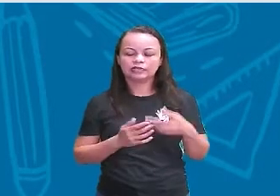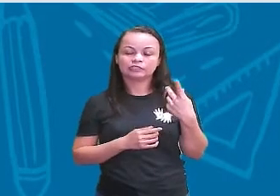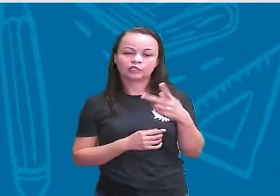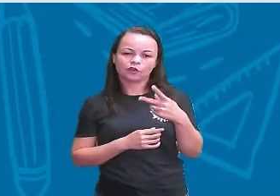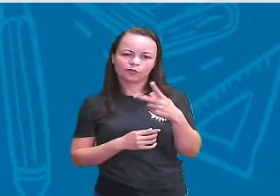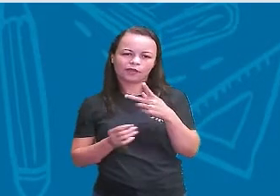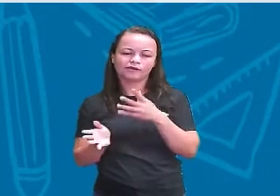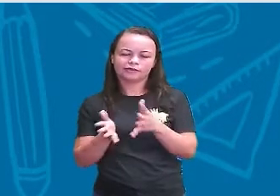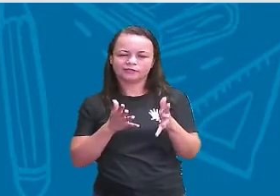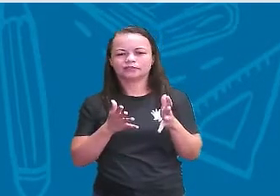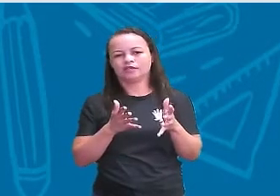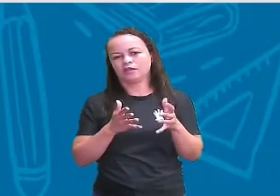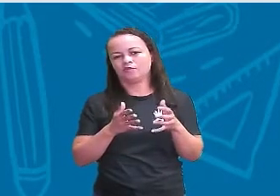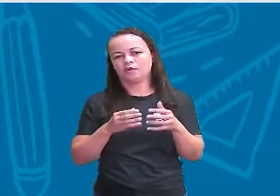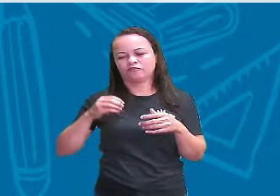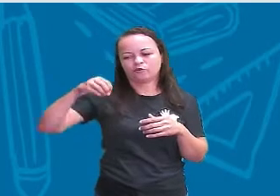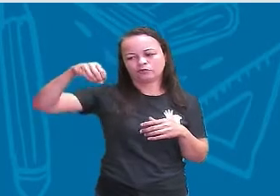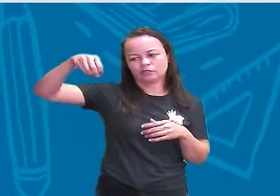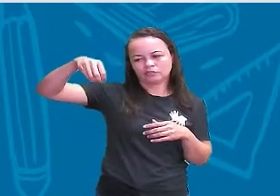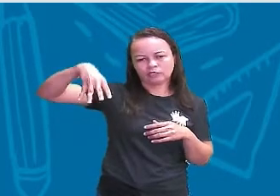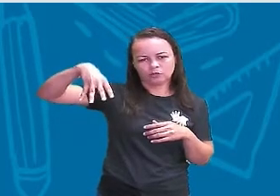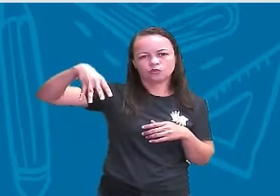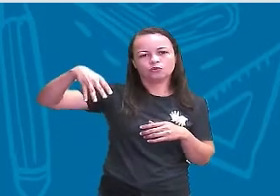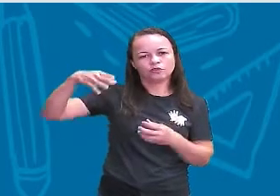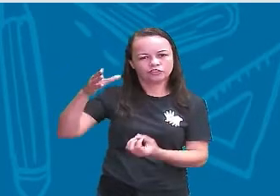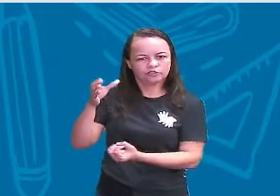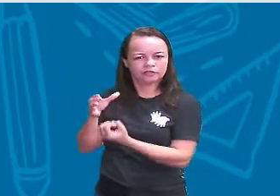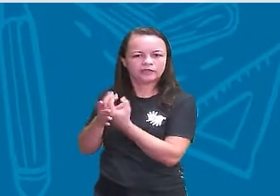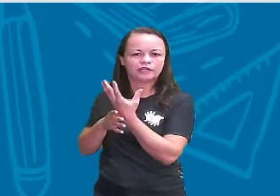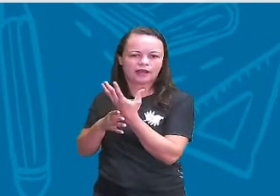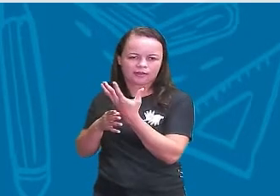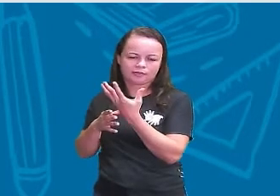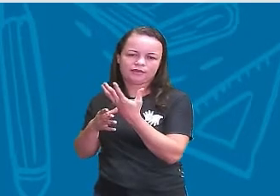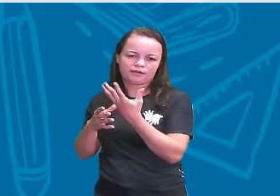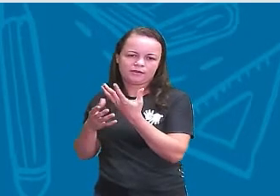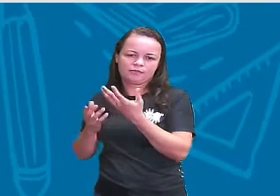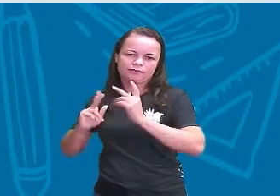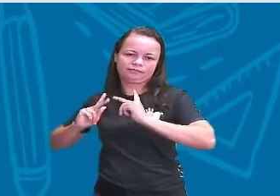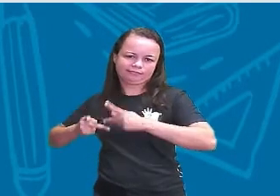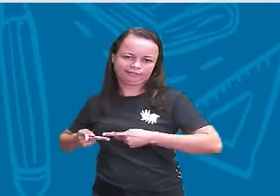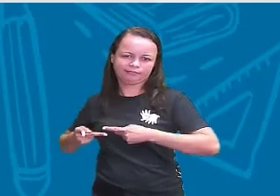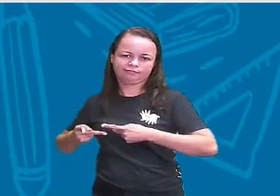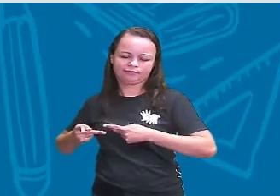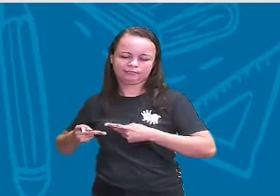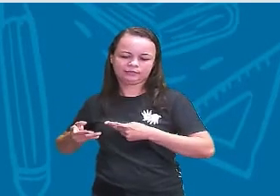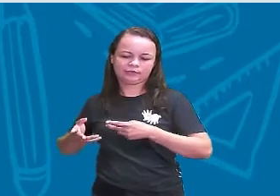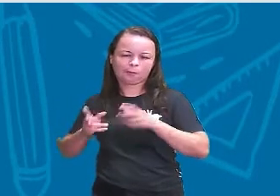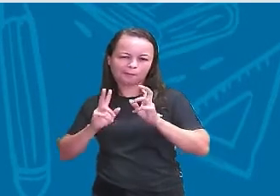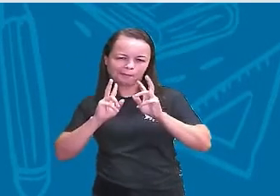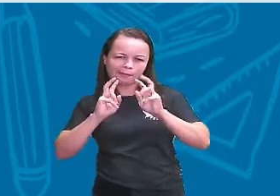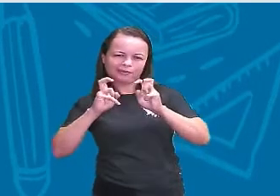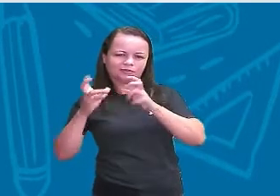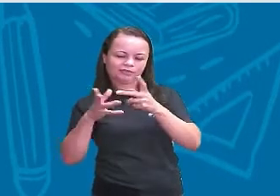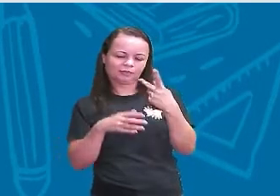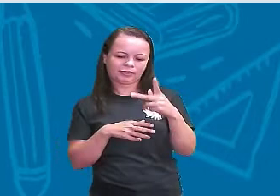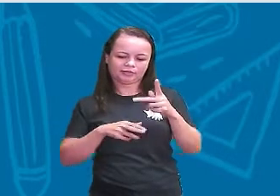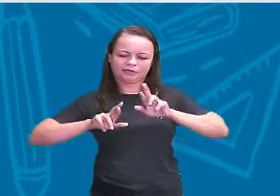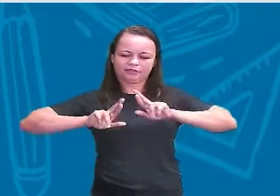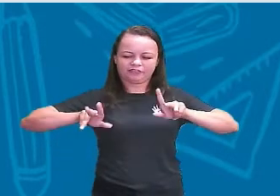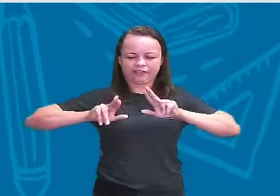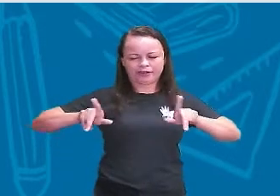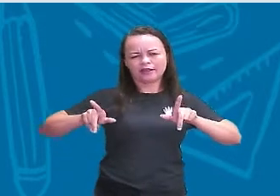uma fonte de luz artificial, tá certo? Portanto, percebam que essa diferença ela é bem tranquila